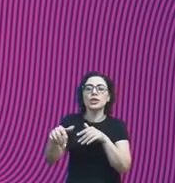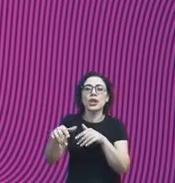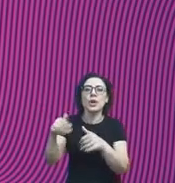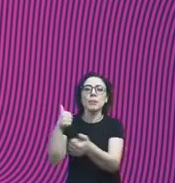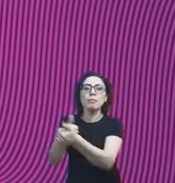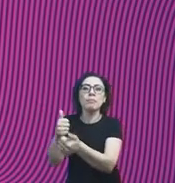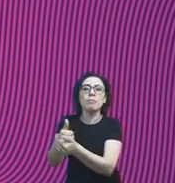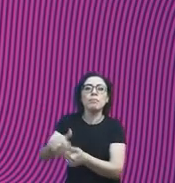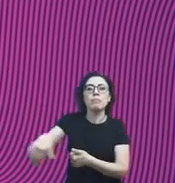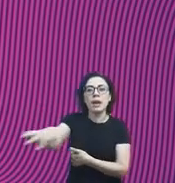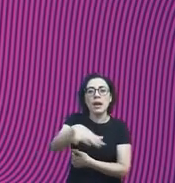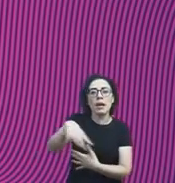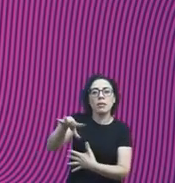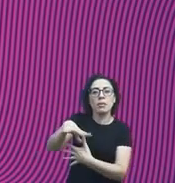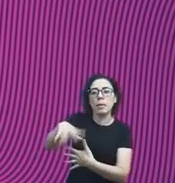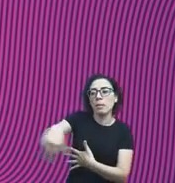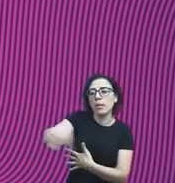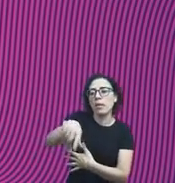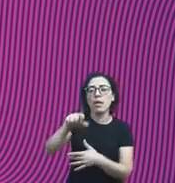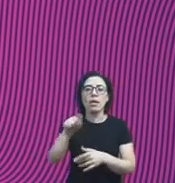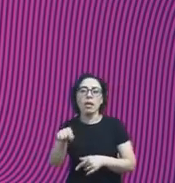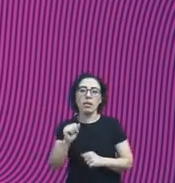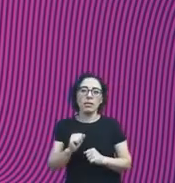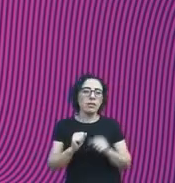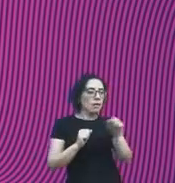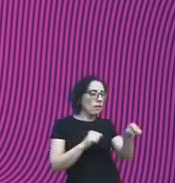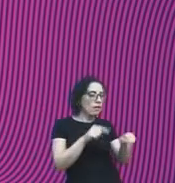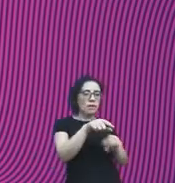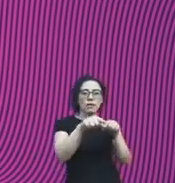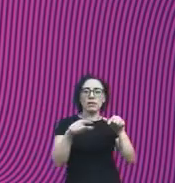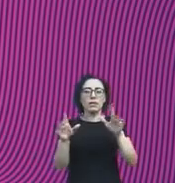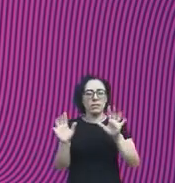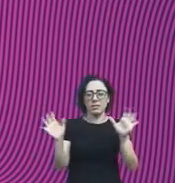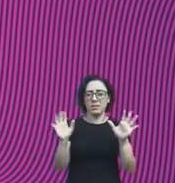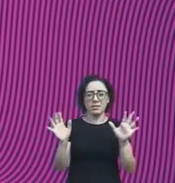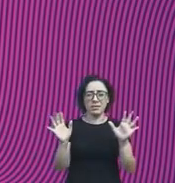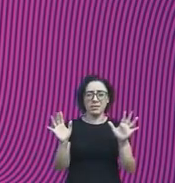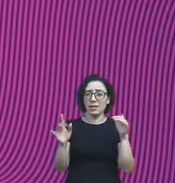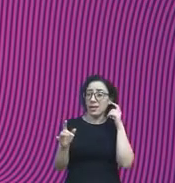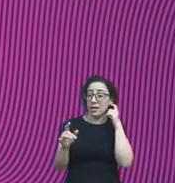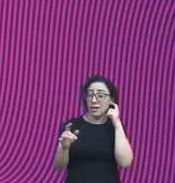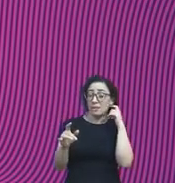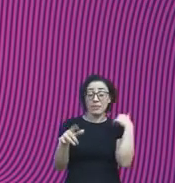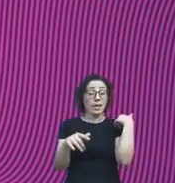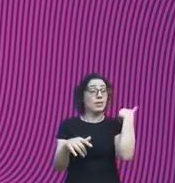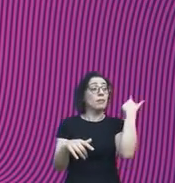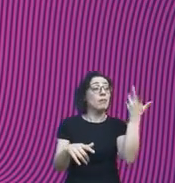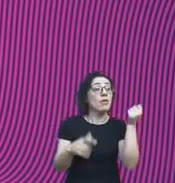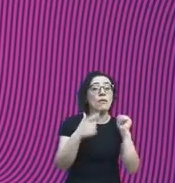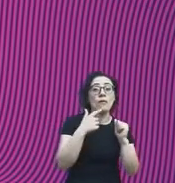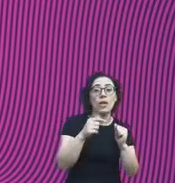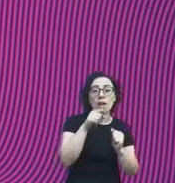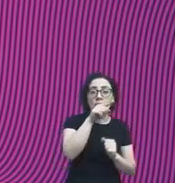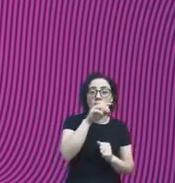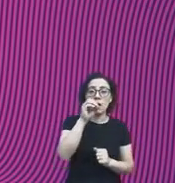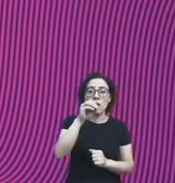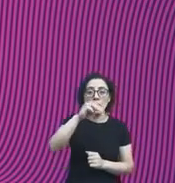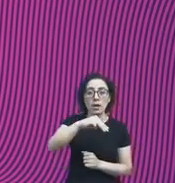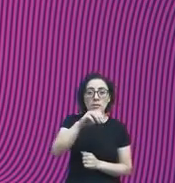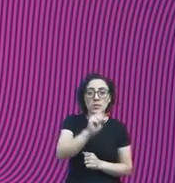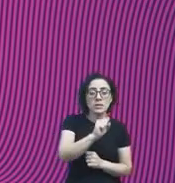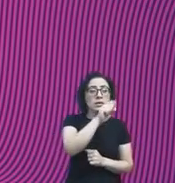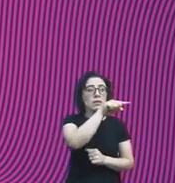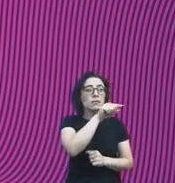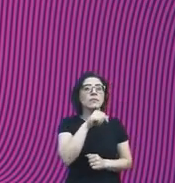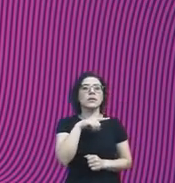discutir contra a territorialidade. Aí apareceu lá na ANS uma tentativa provocada por, na verdade,